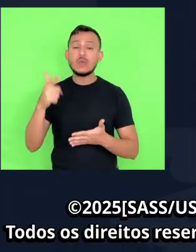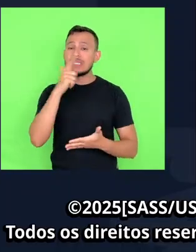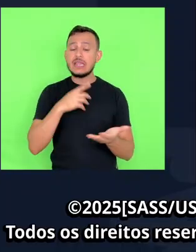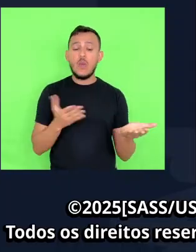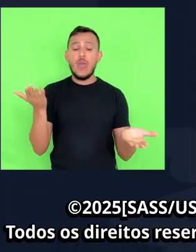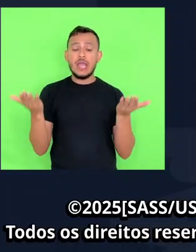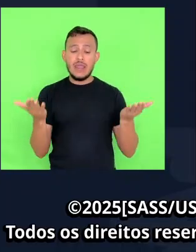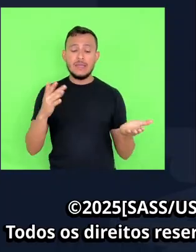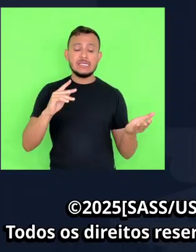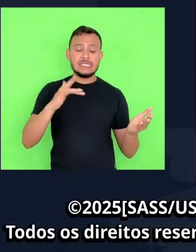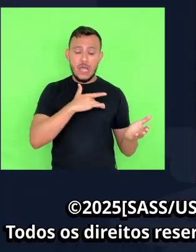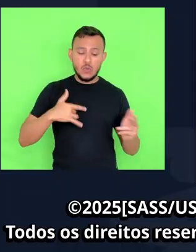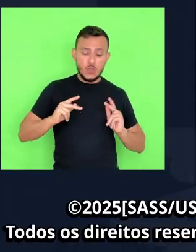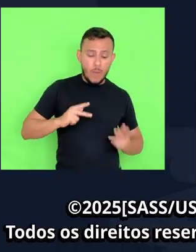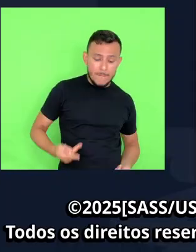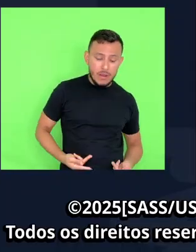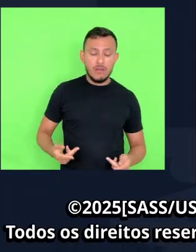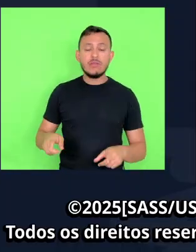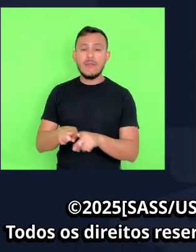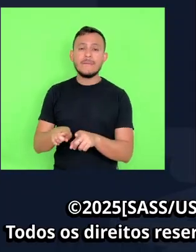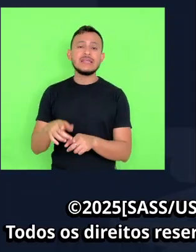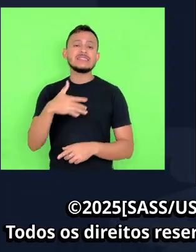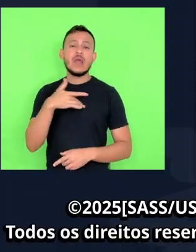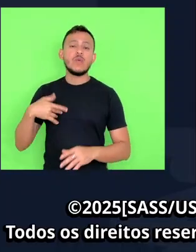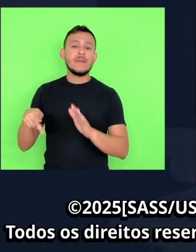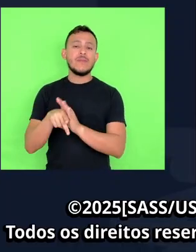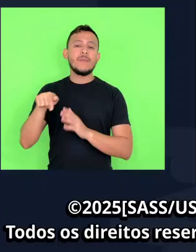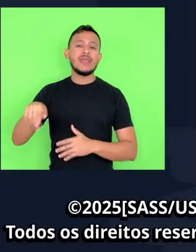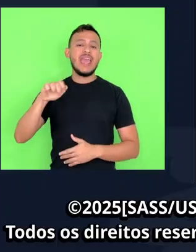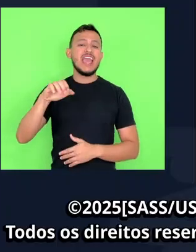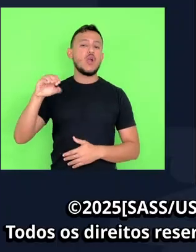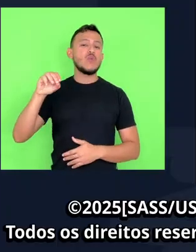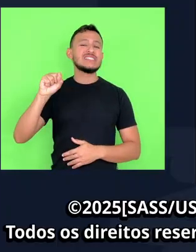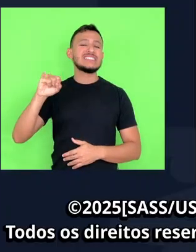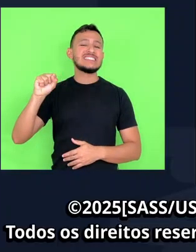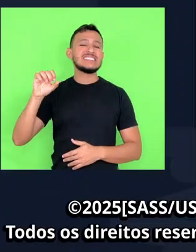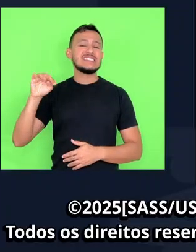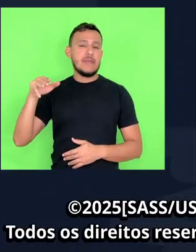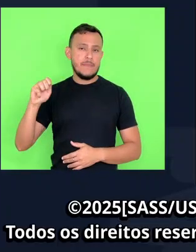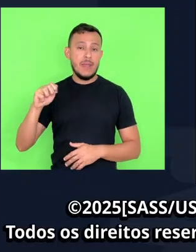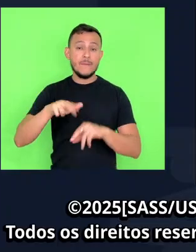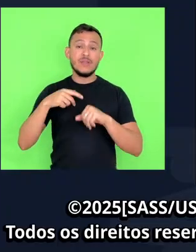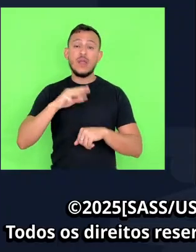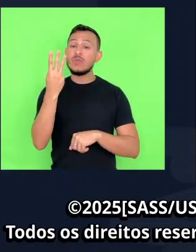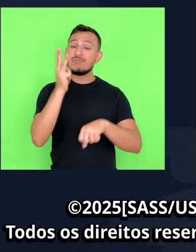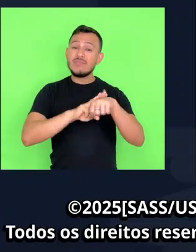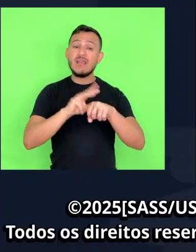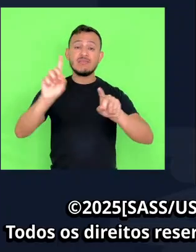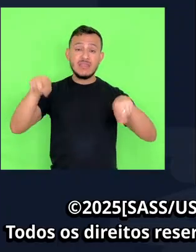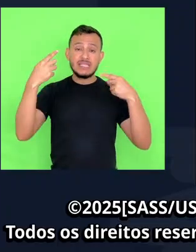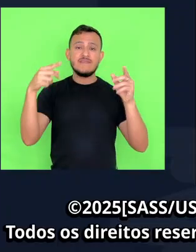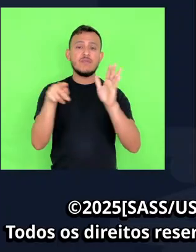entre saúde humana e saúde dos ecossistemas. Então, nós temos um triplo desafio dos